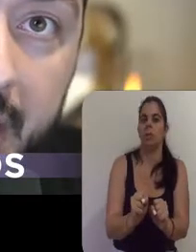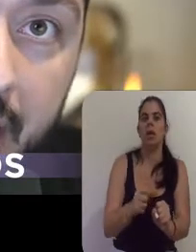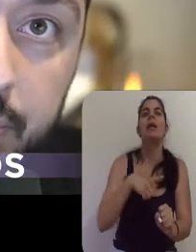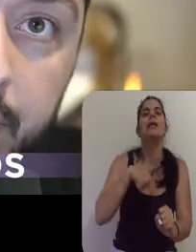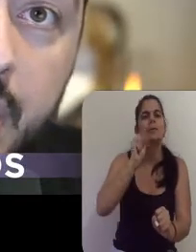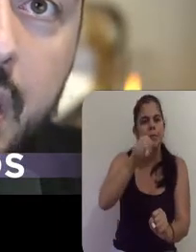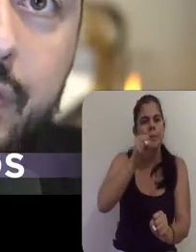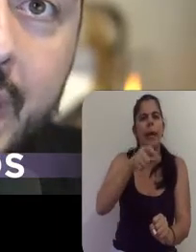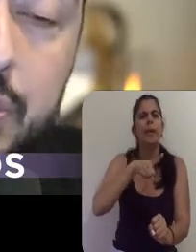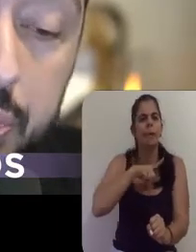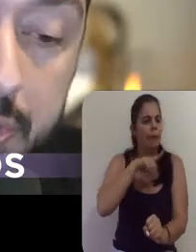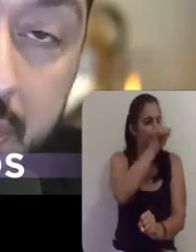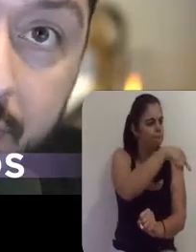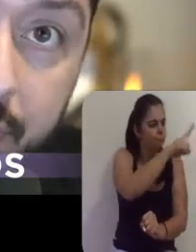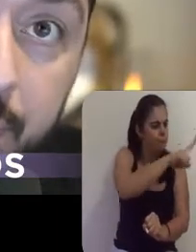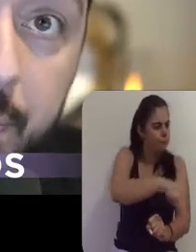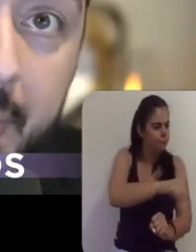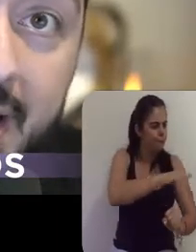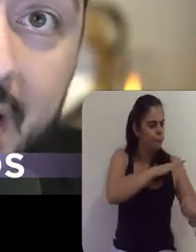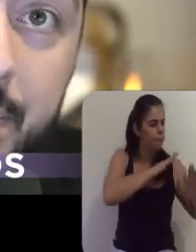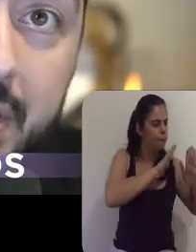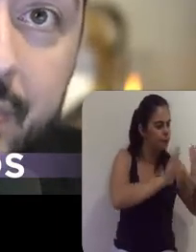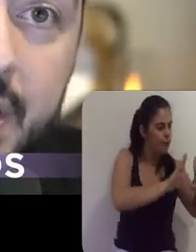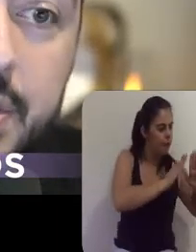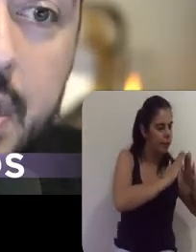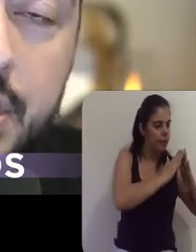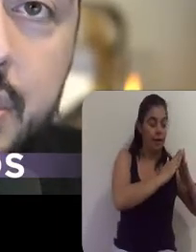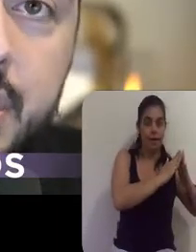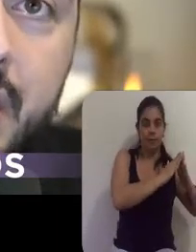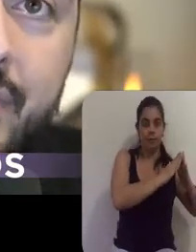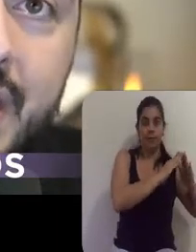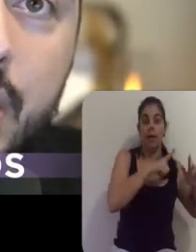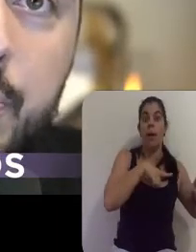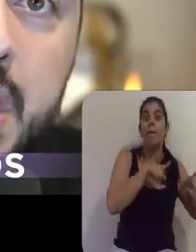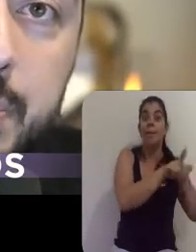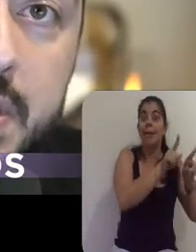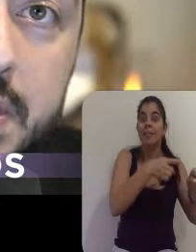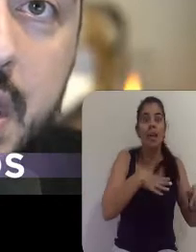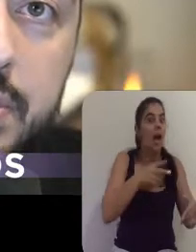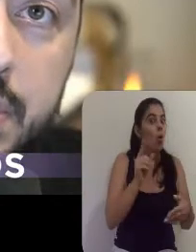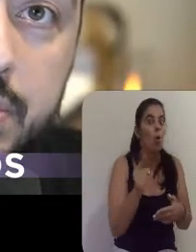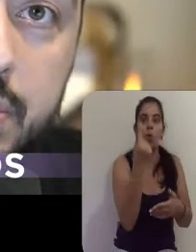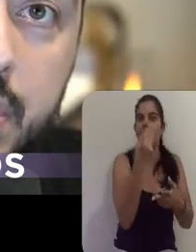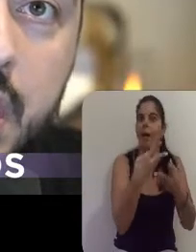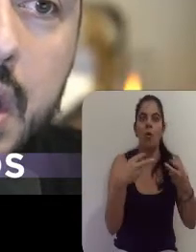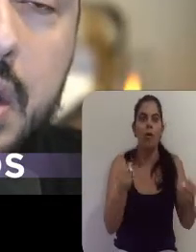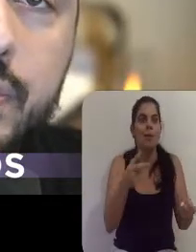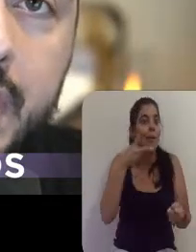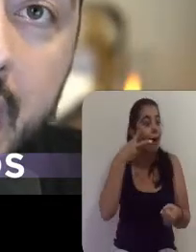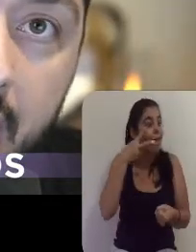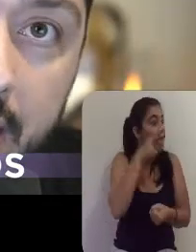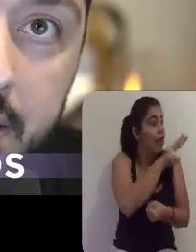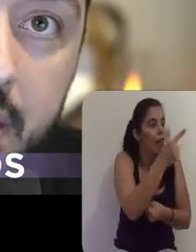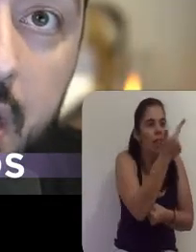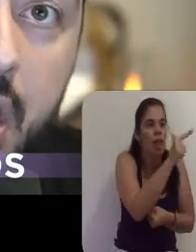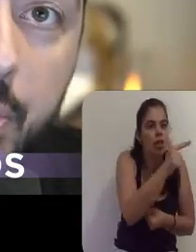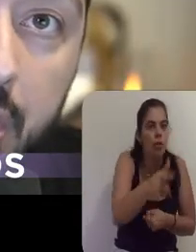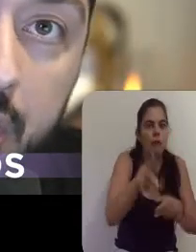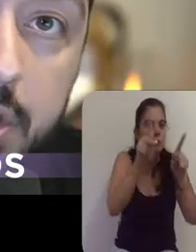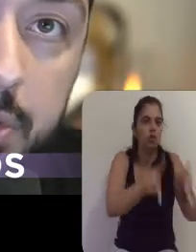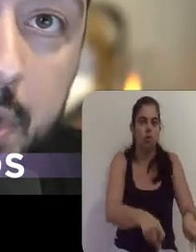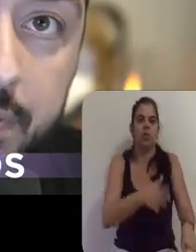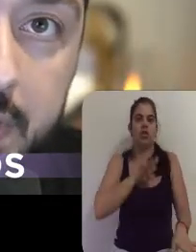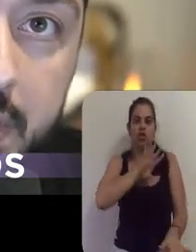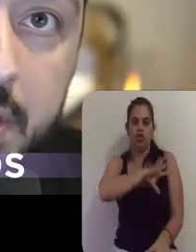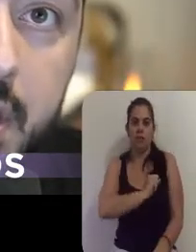Esteja preparado e faça o possível para que daqui para frente a gente tenha que enfrentar o mínimo necessário disso. Então ficar em casa é o